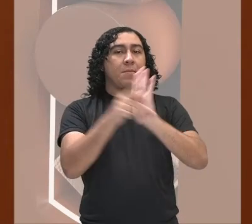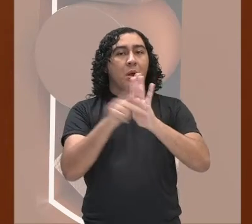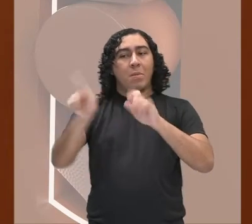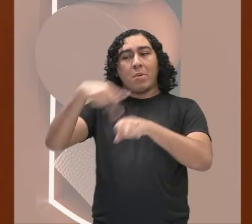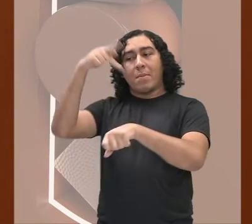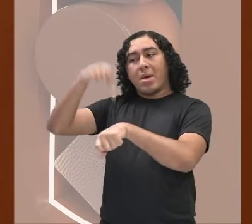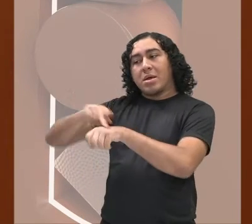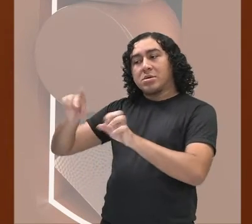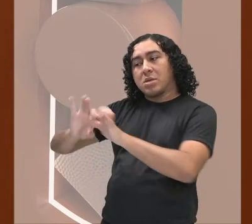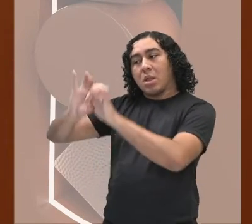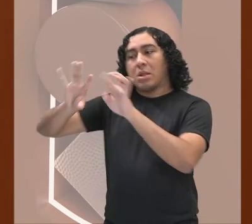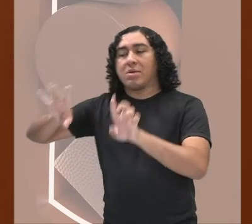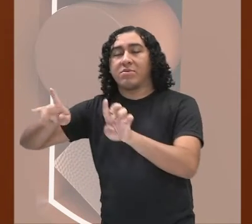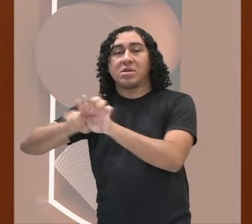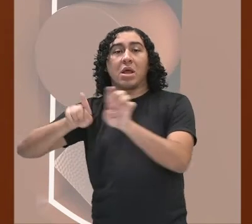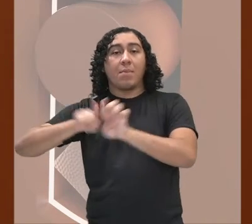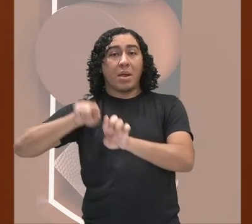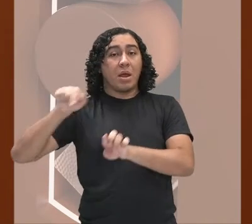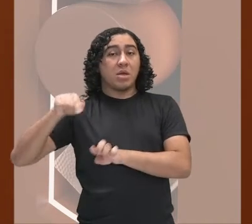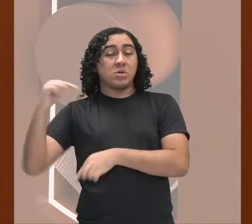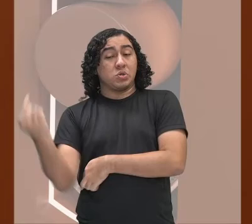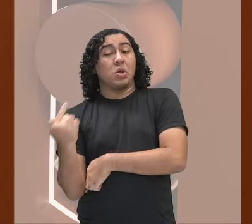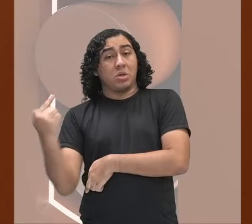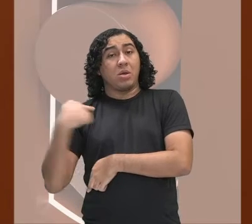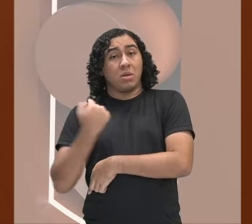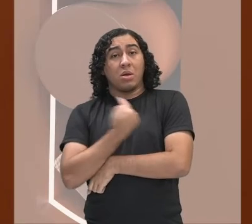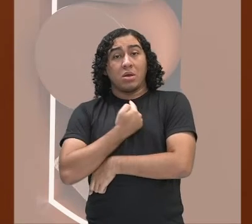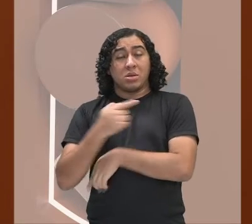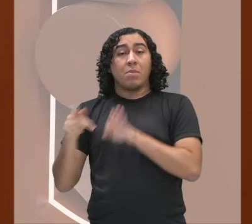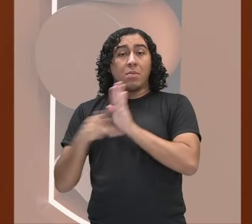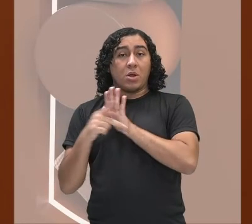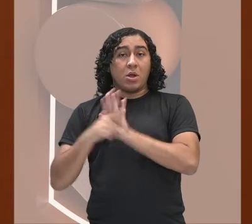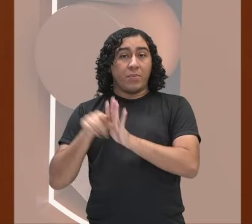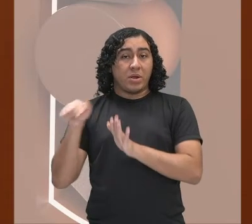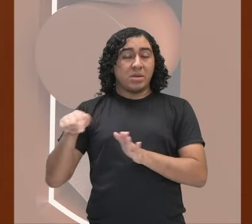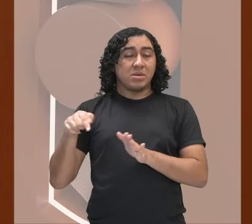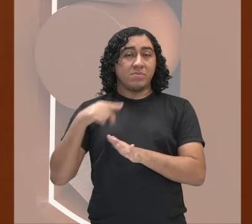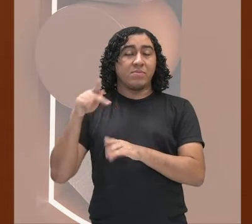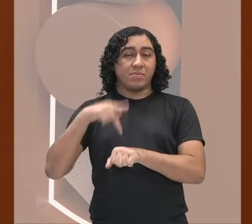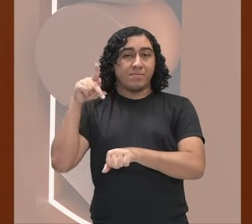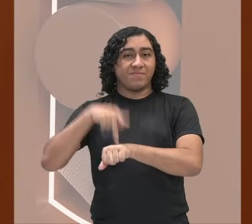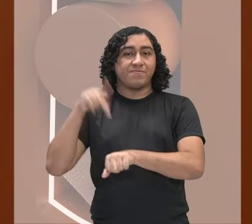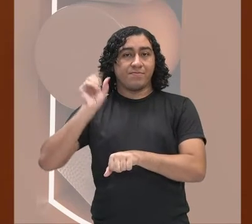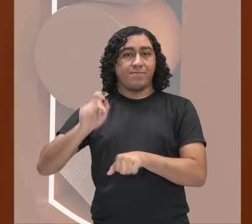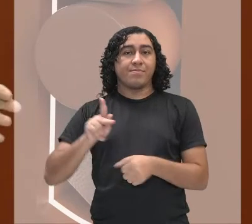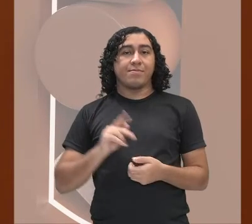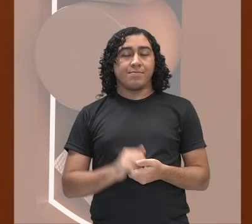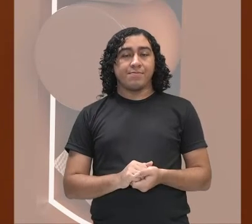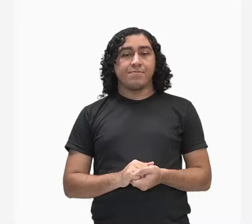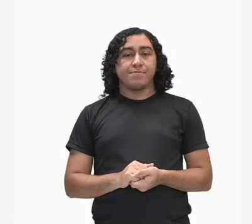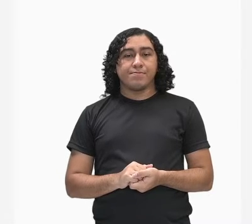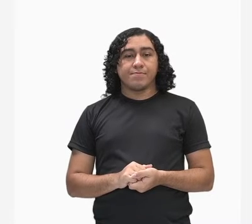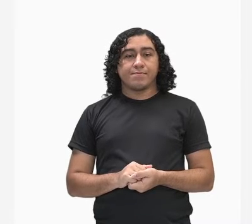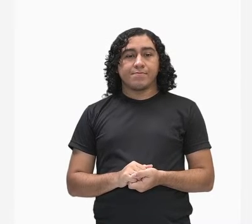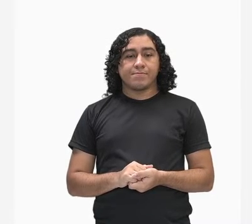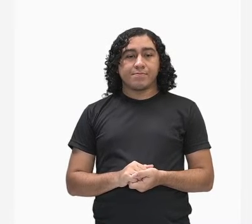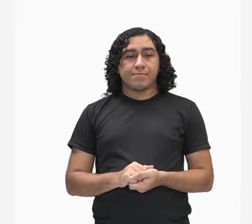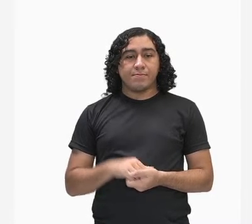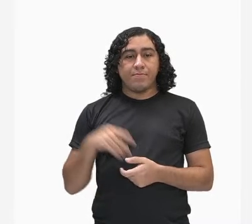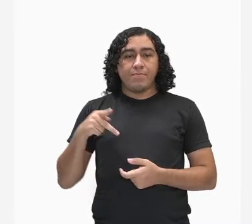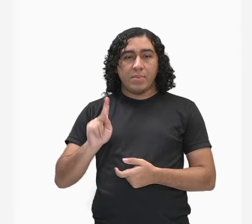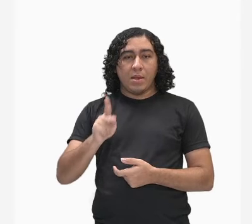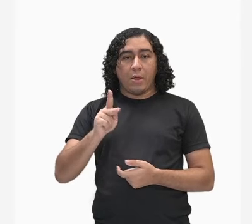da própria nação que é a metrópole daquele determinado país, certo? Muito bem, vamos então